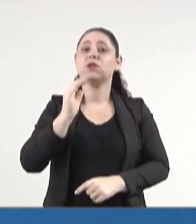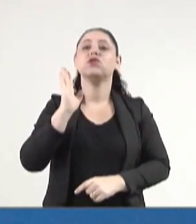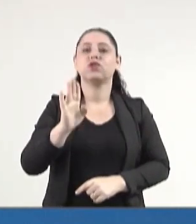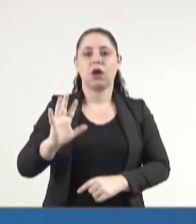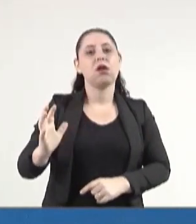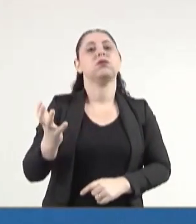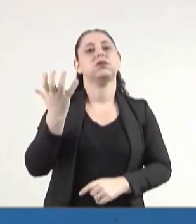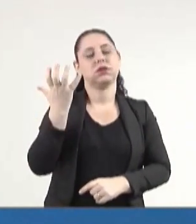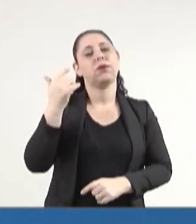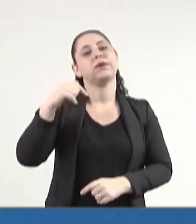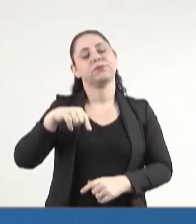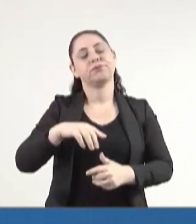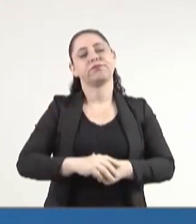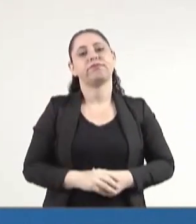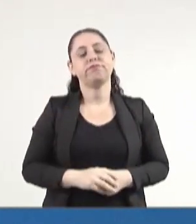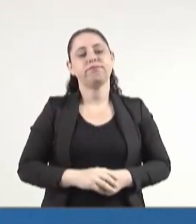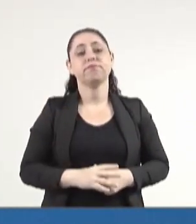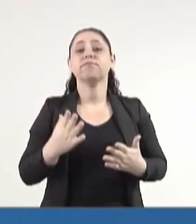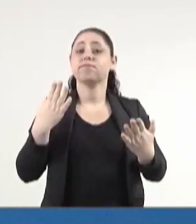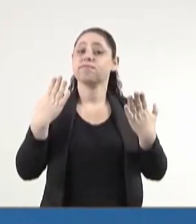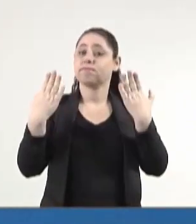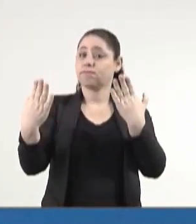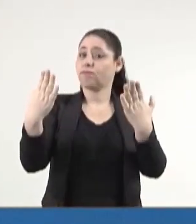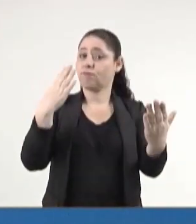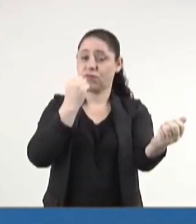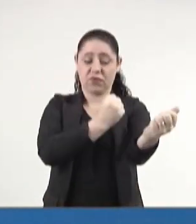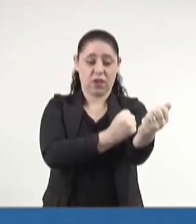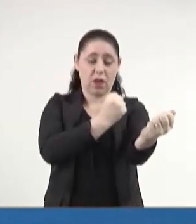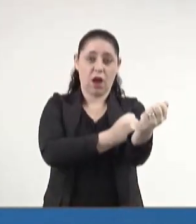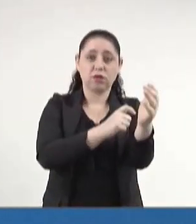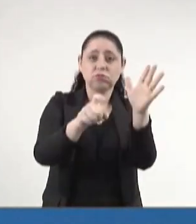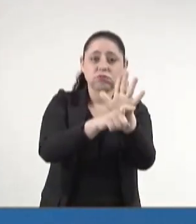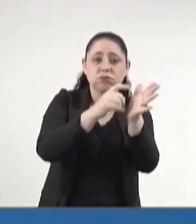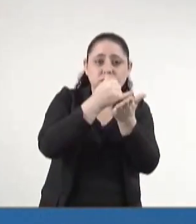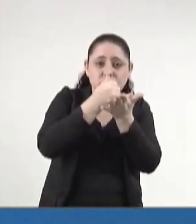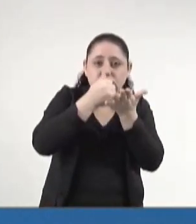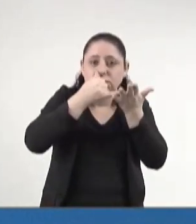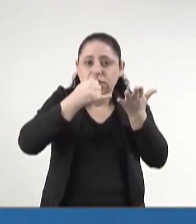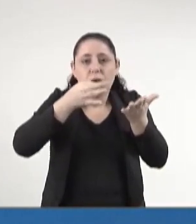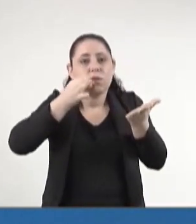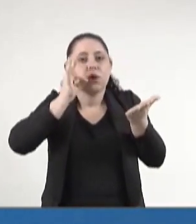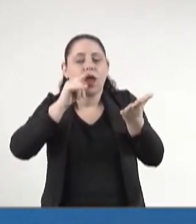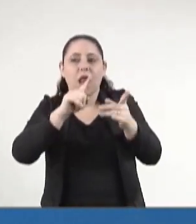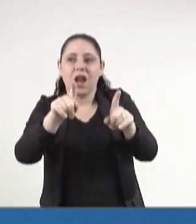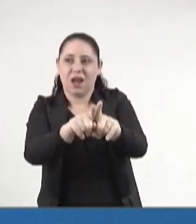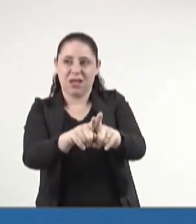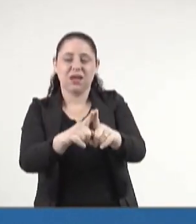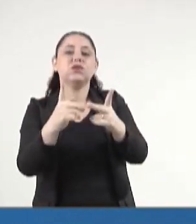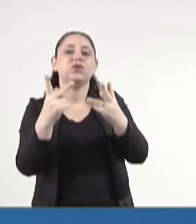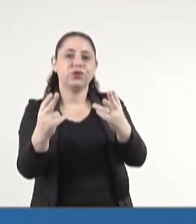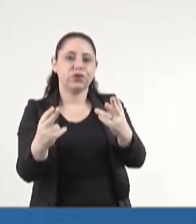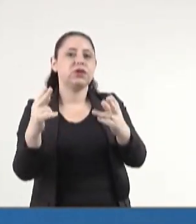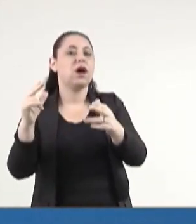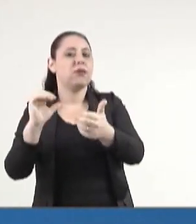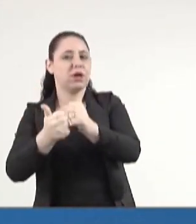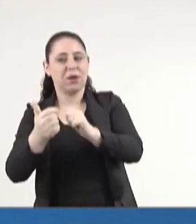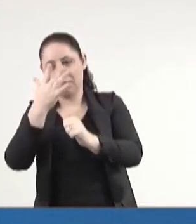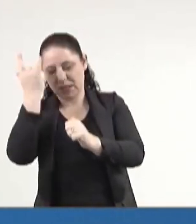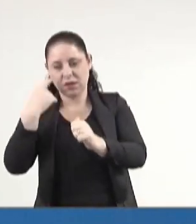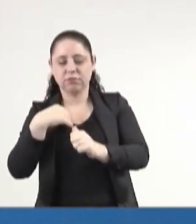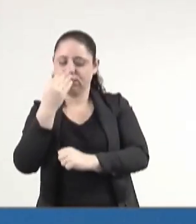suicídio ocasionado por dívidas. Comparado ao vício em substâncias químicas, o vício em jogo está sendo